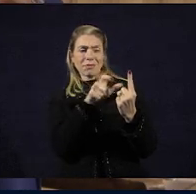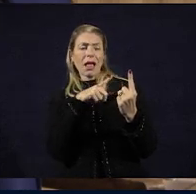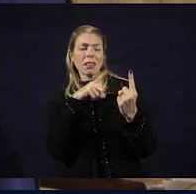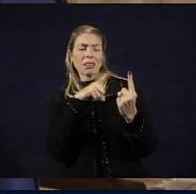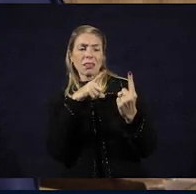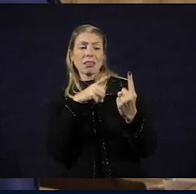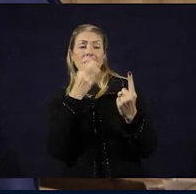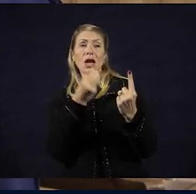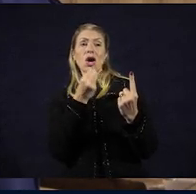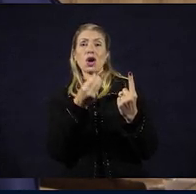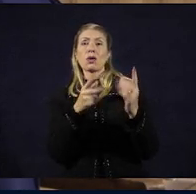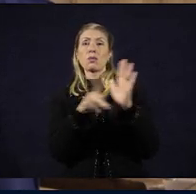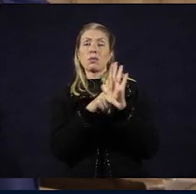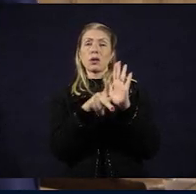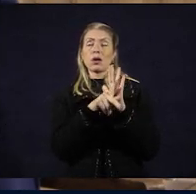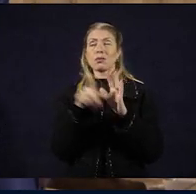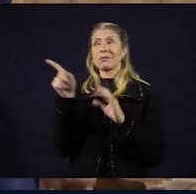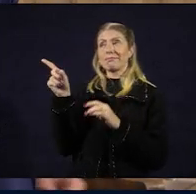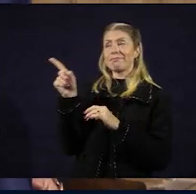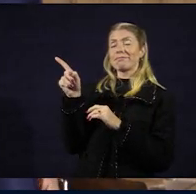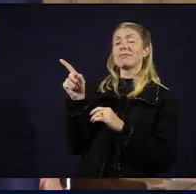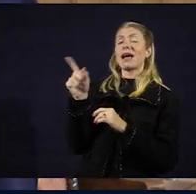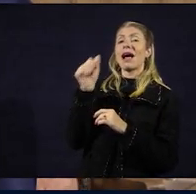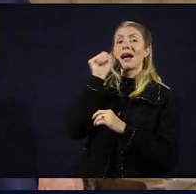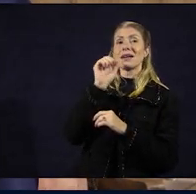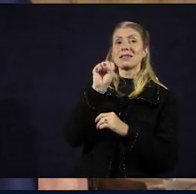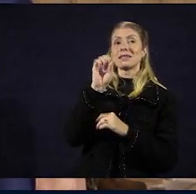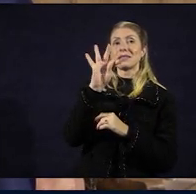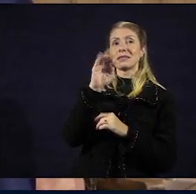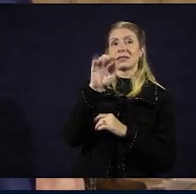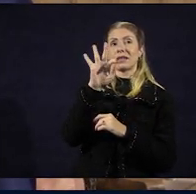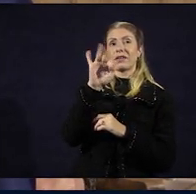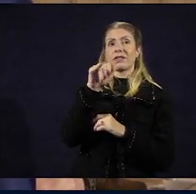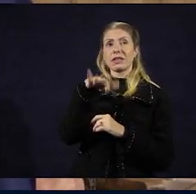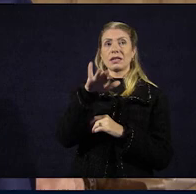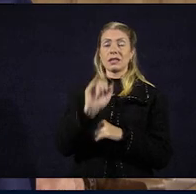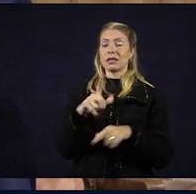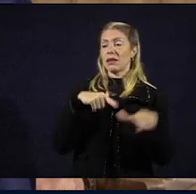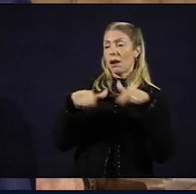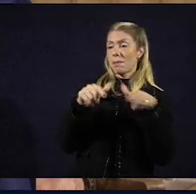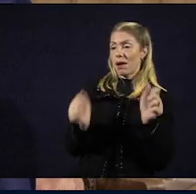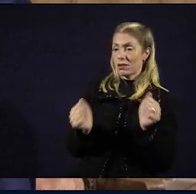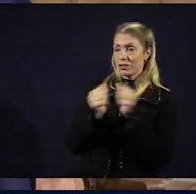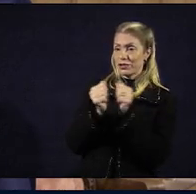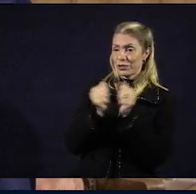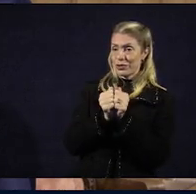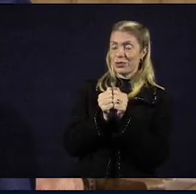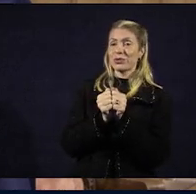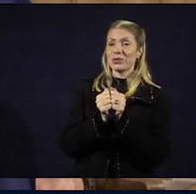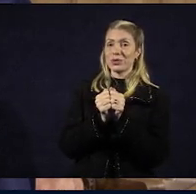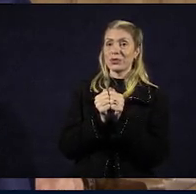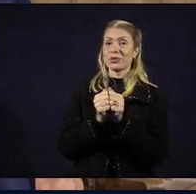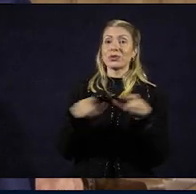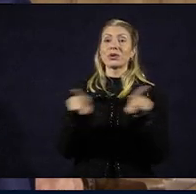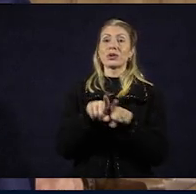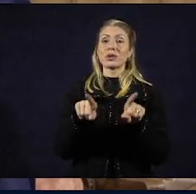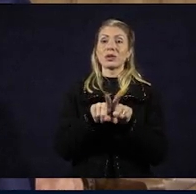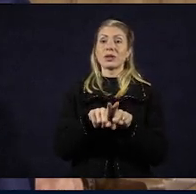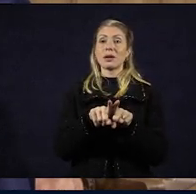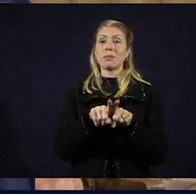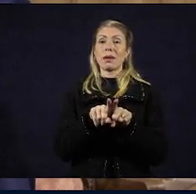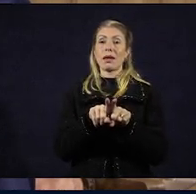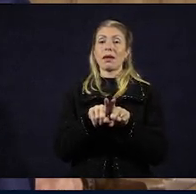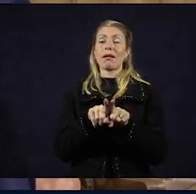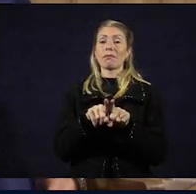a ver com os imputs da Stephanie que trabalha sentada do meu lado praticamente junto com Biel e o